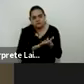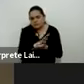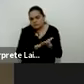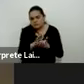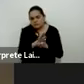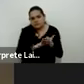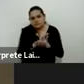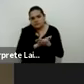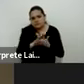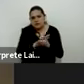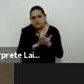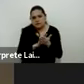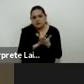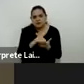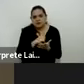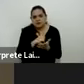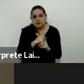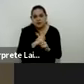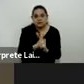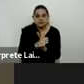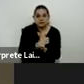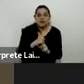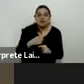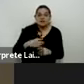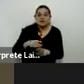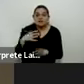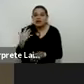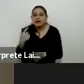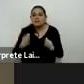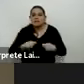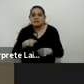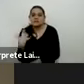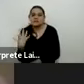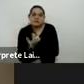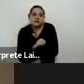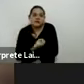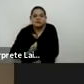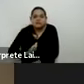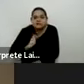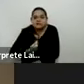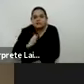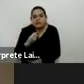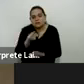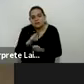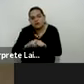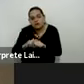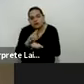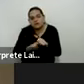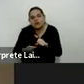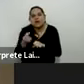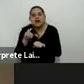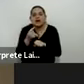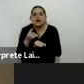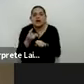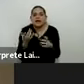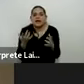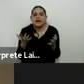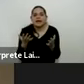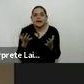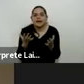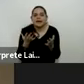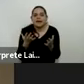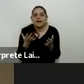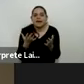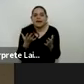isolamento e economia, porque é preciso salvar vidas para que a economia volte vamos dizer assim, a